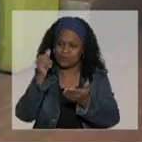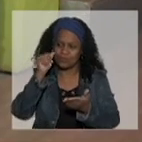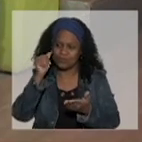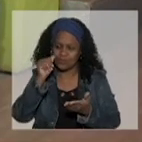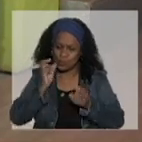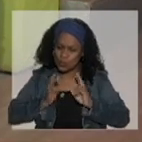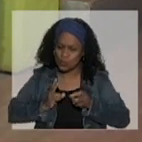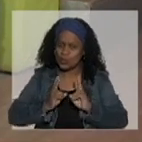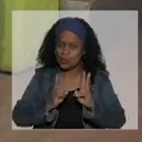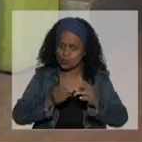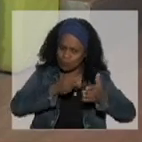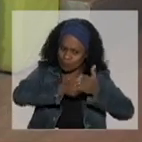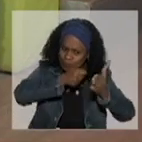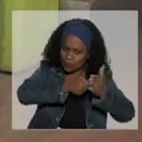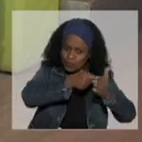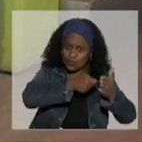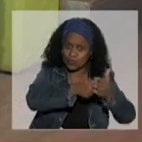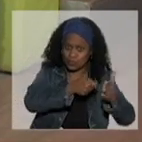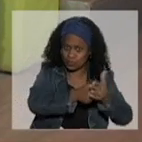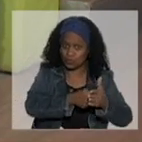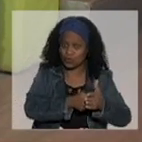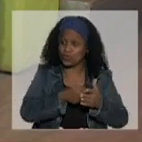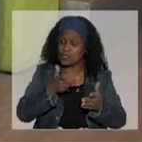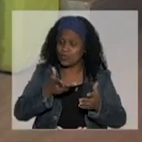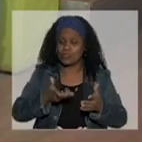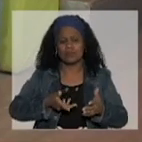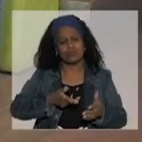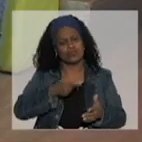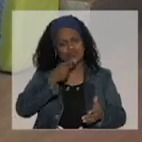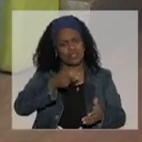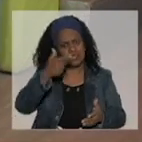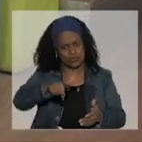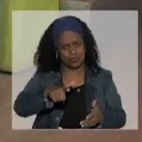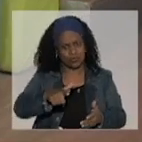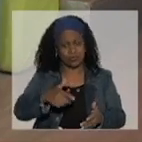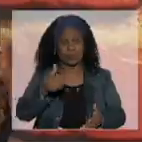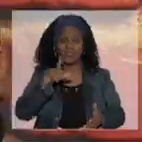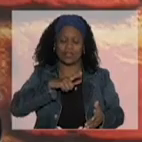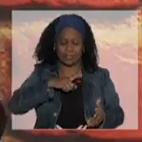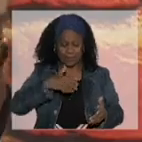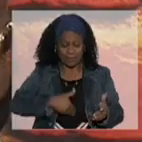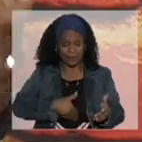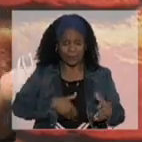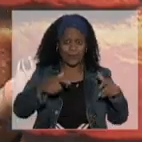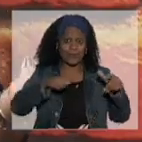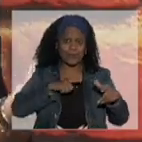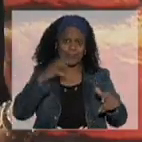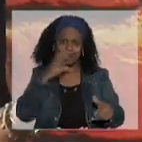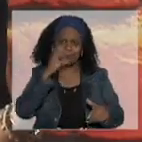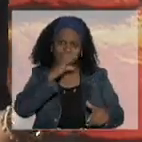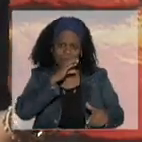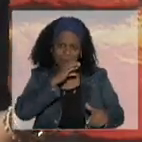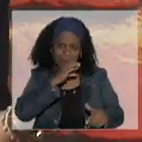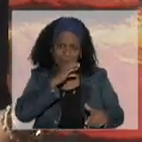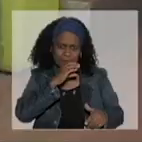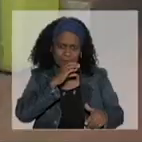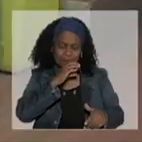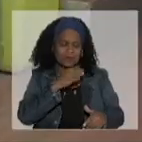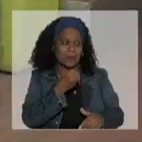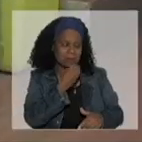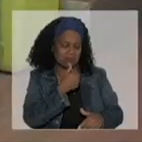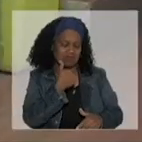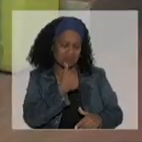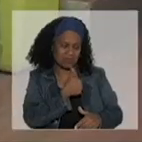entendem muito obrigada continuir na luta da ação da cidadania e vamos reforçar a frase é quem tem fome tem pressa como jardins betinho não é